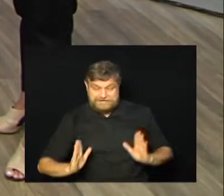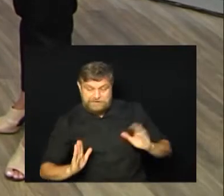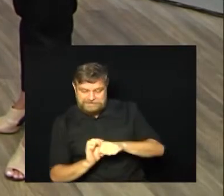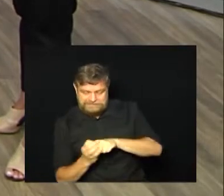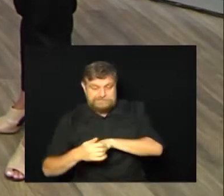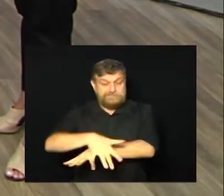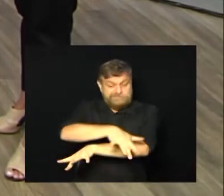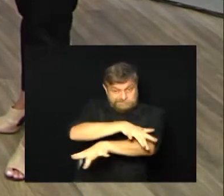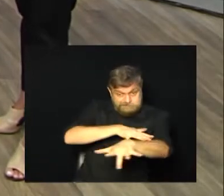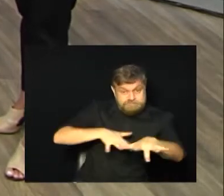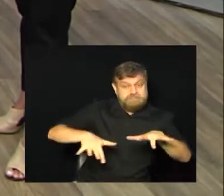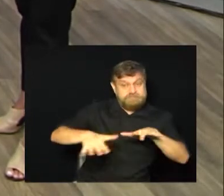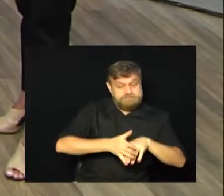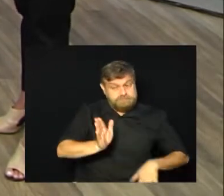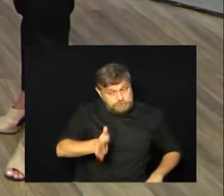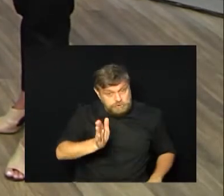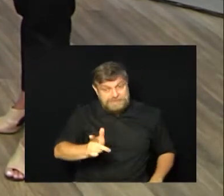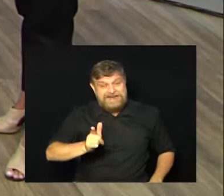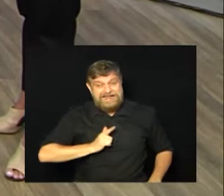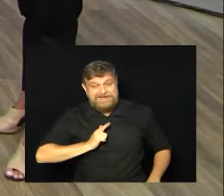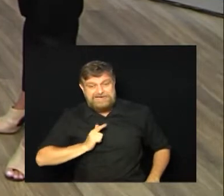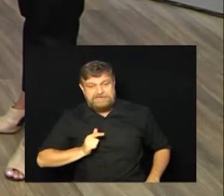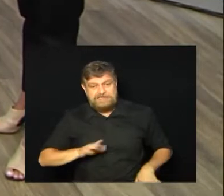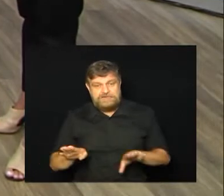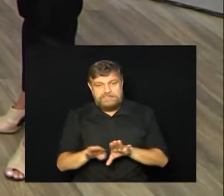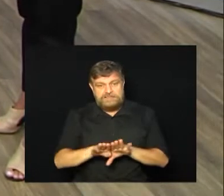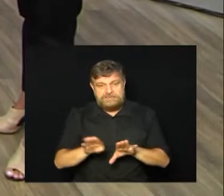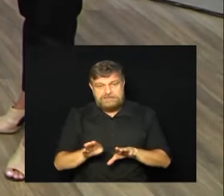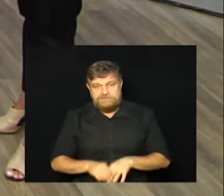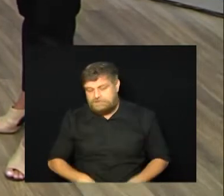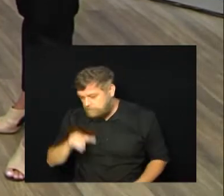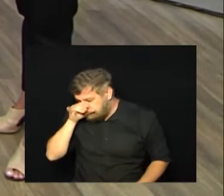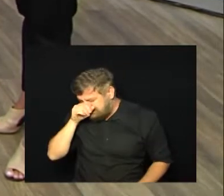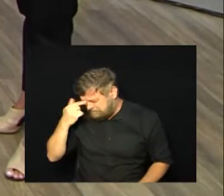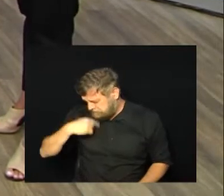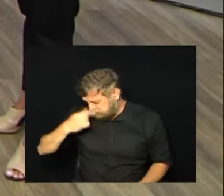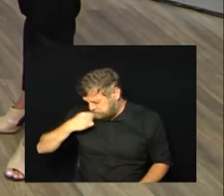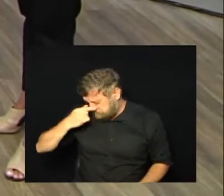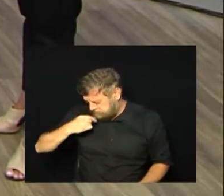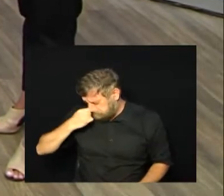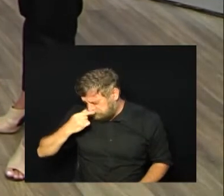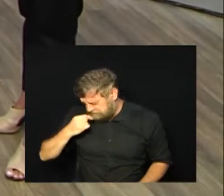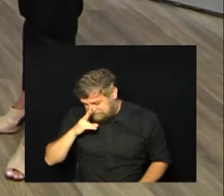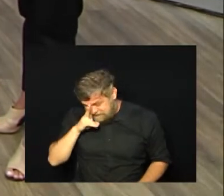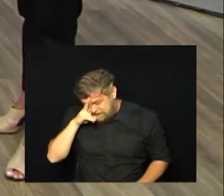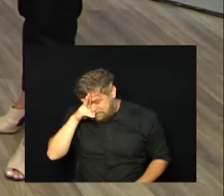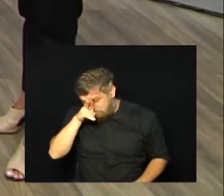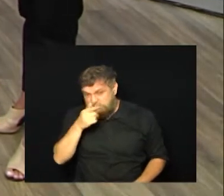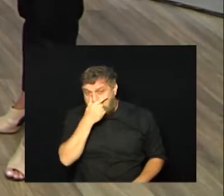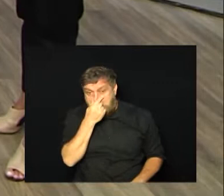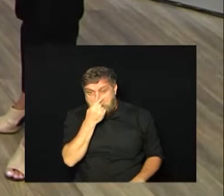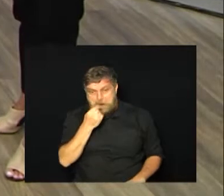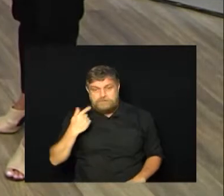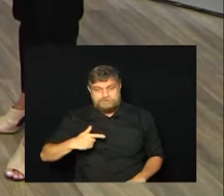da Covid-19, tem uma epidemia de H3N2, que é uma gripe fortíssima, que está levando